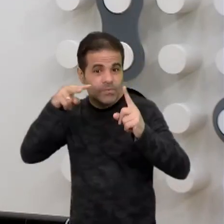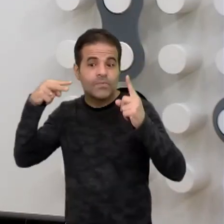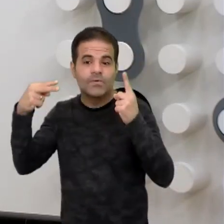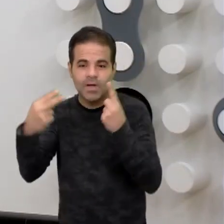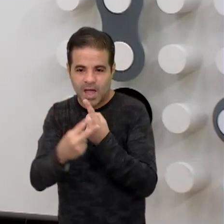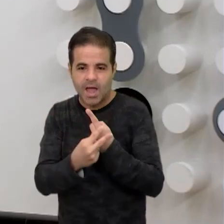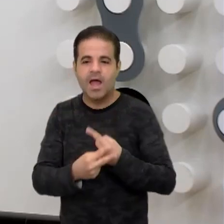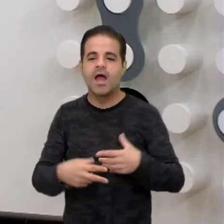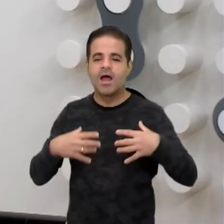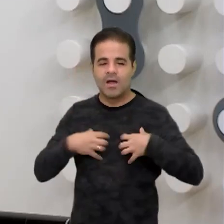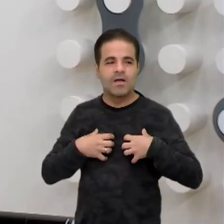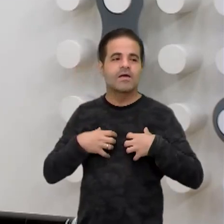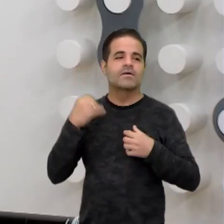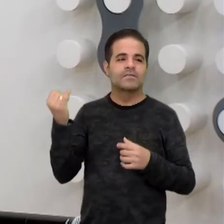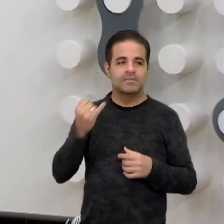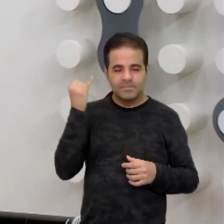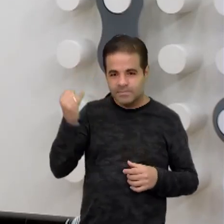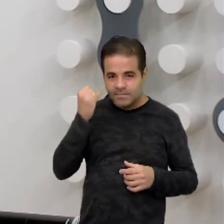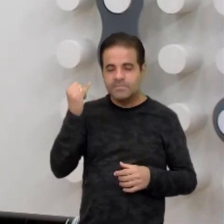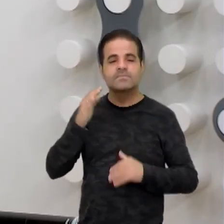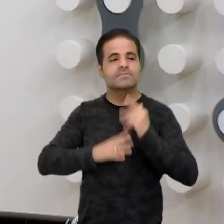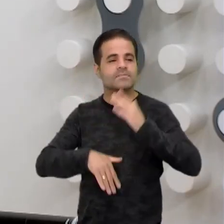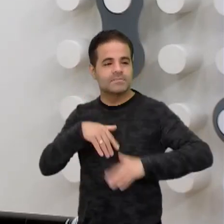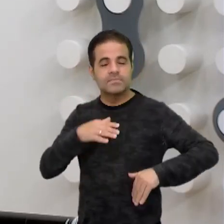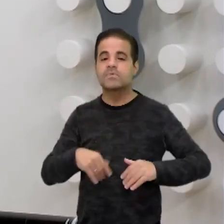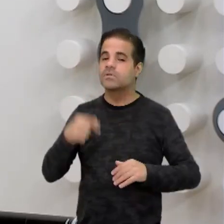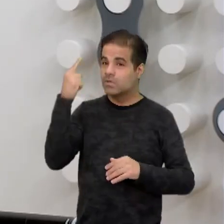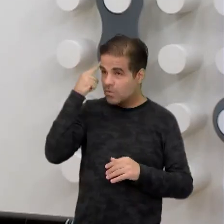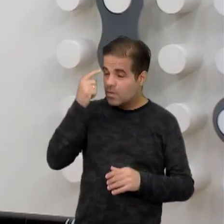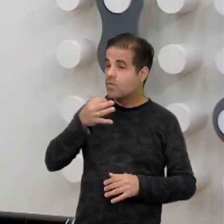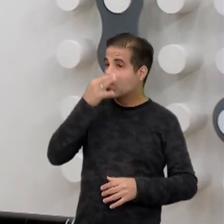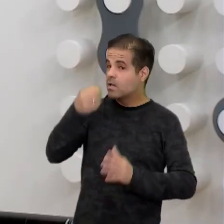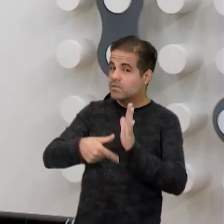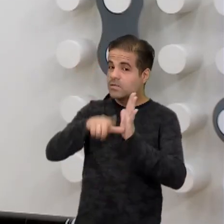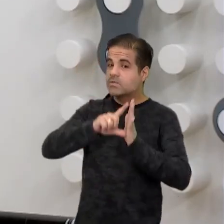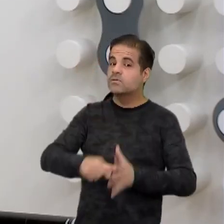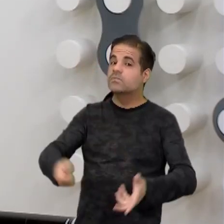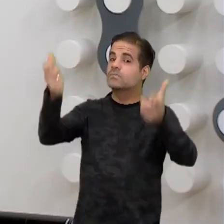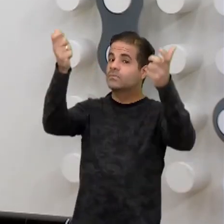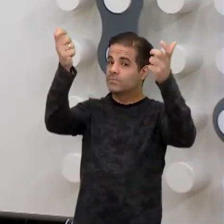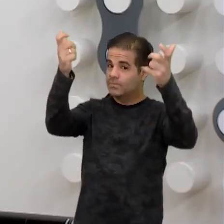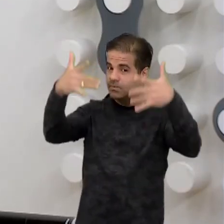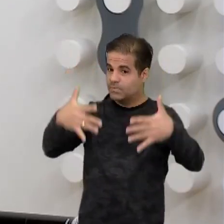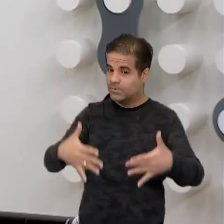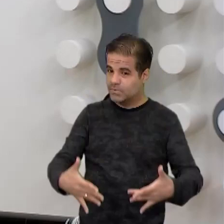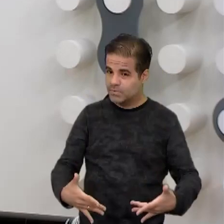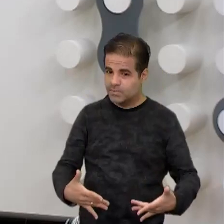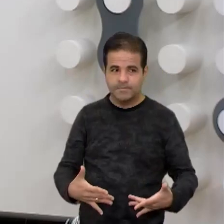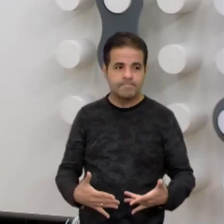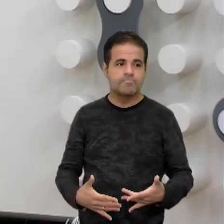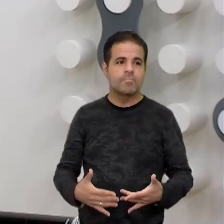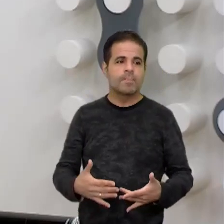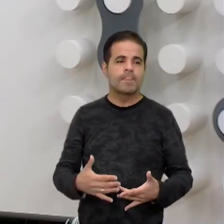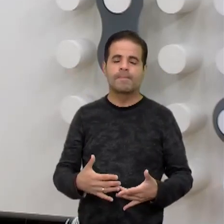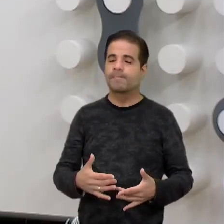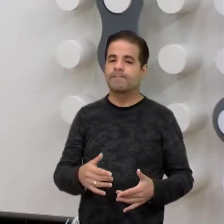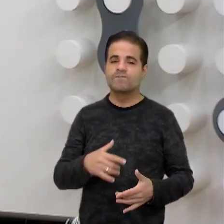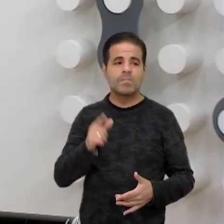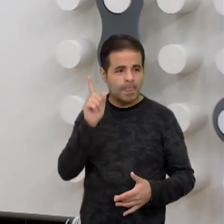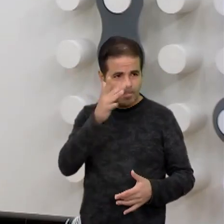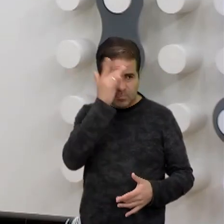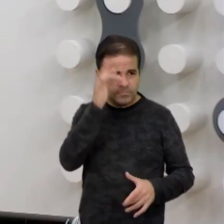que é um aspecto importante que eu estava salientando aqui, né? Então, tem muitos artistas que